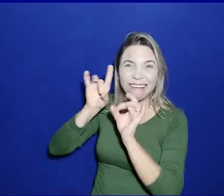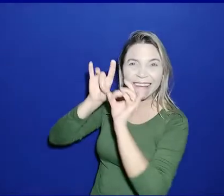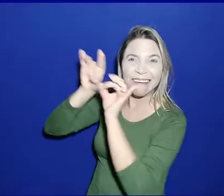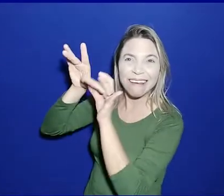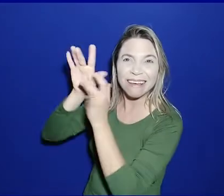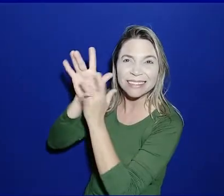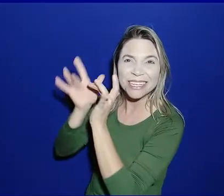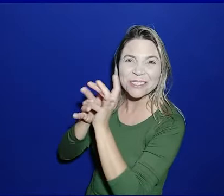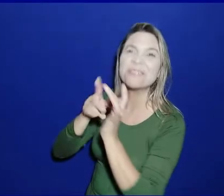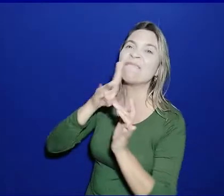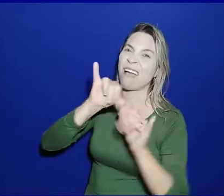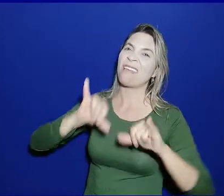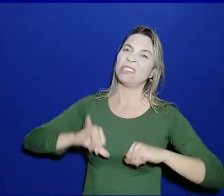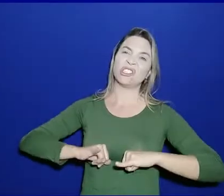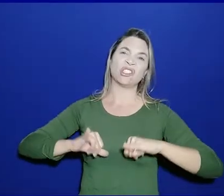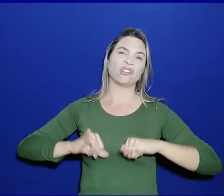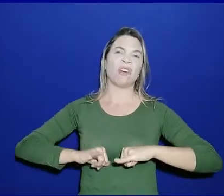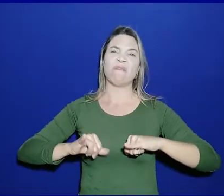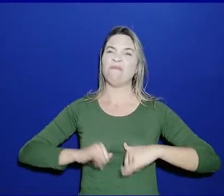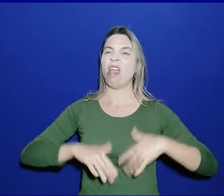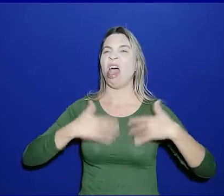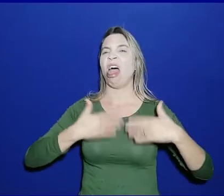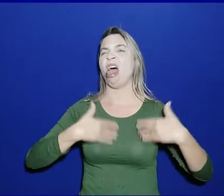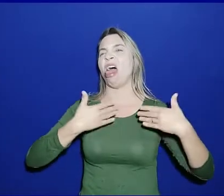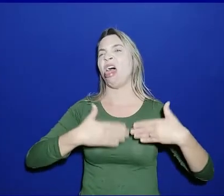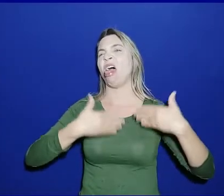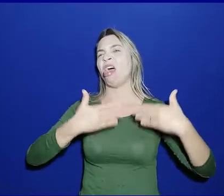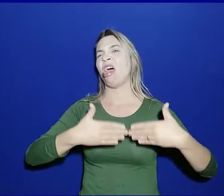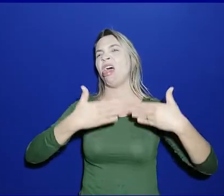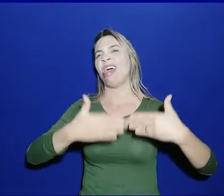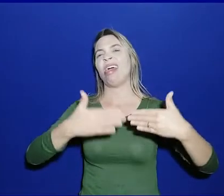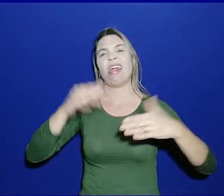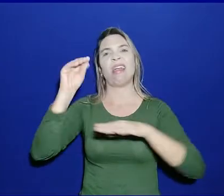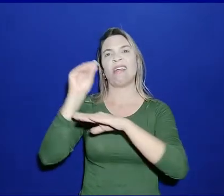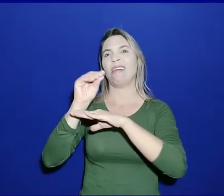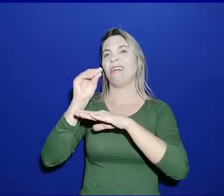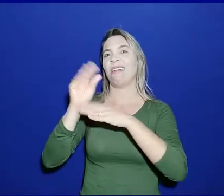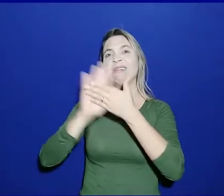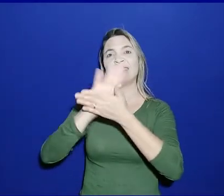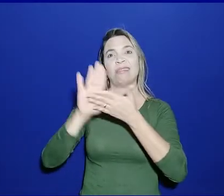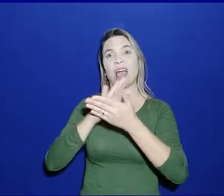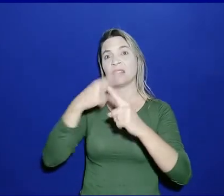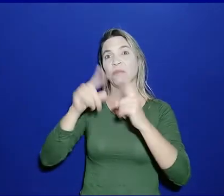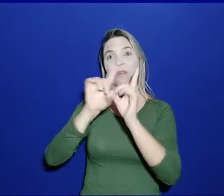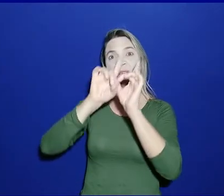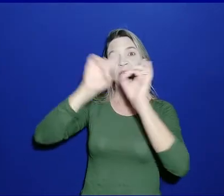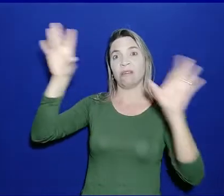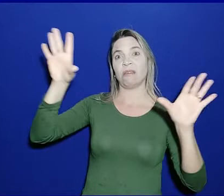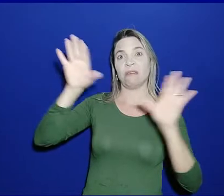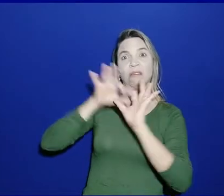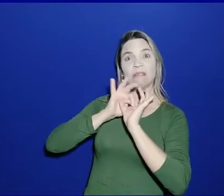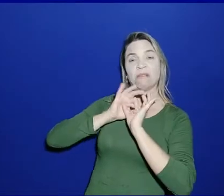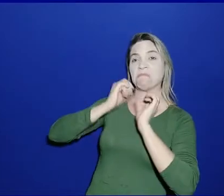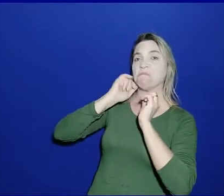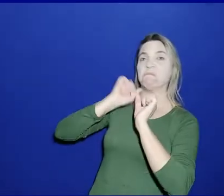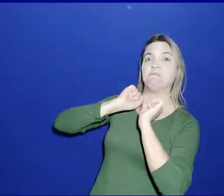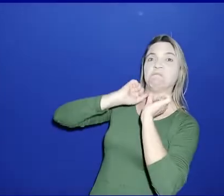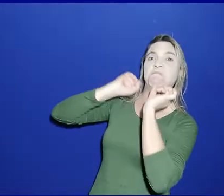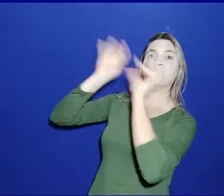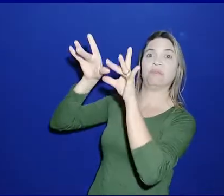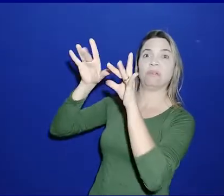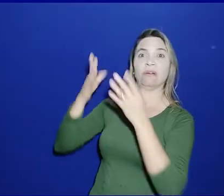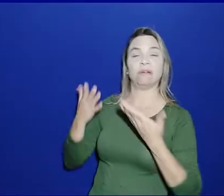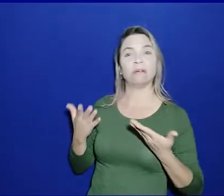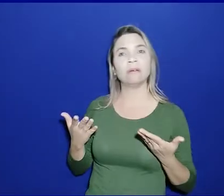continuará sofrendo, mas não terá um consolador e amigo como ele. Quando leio a história